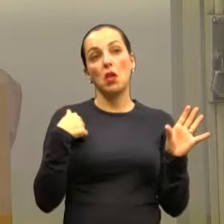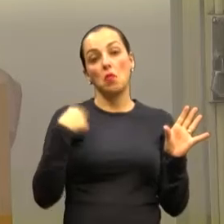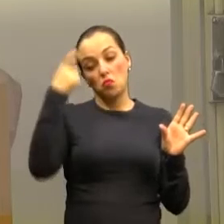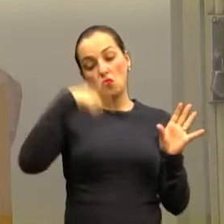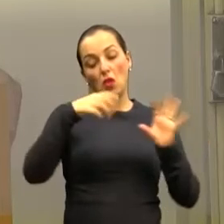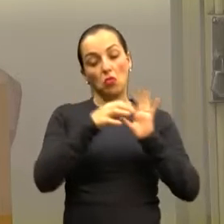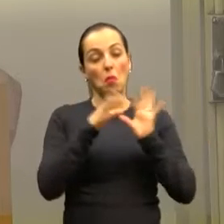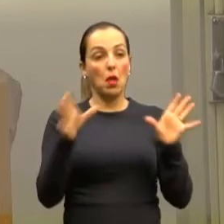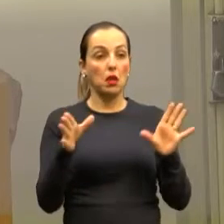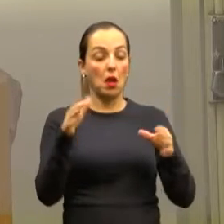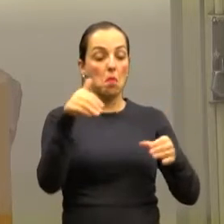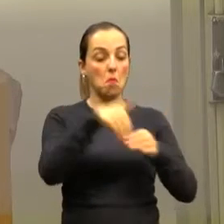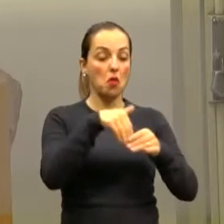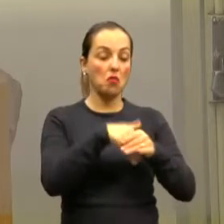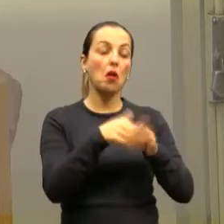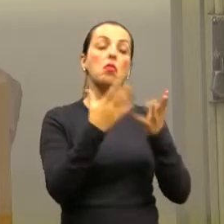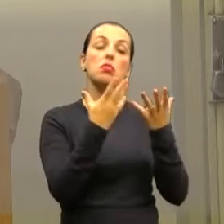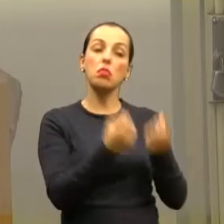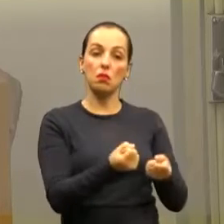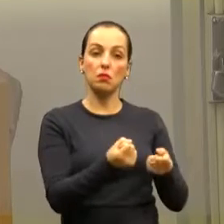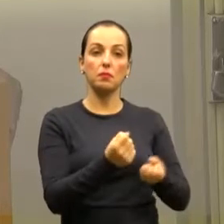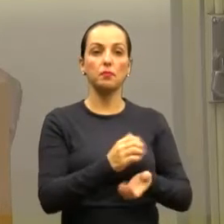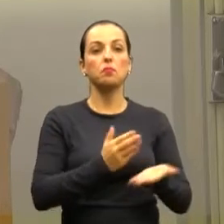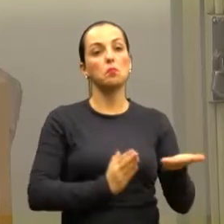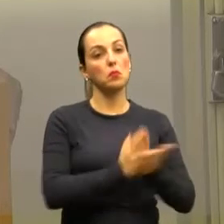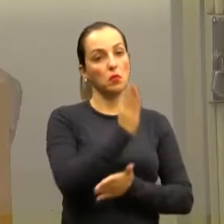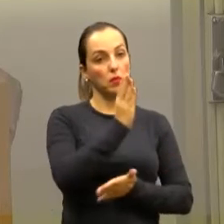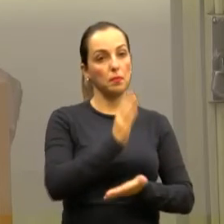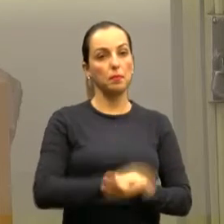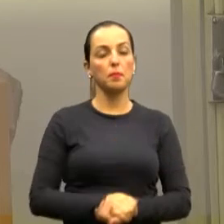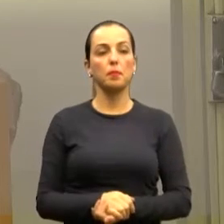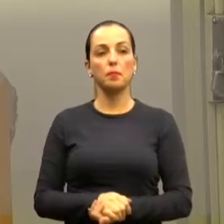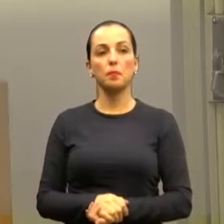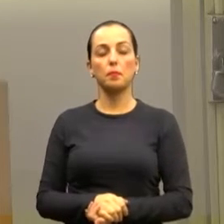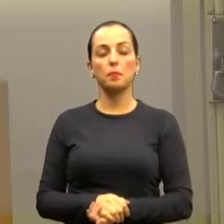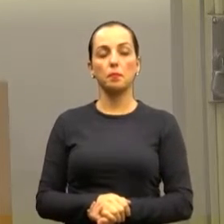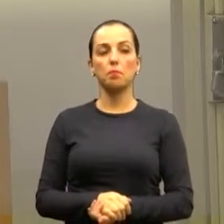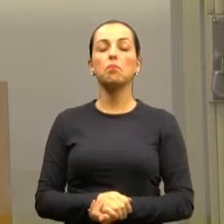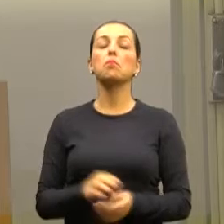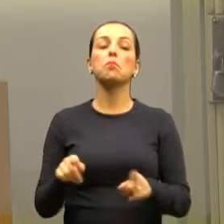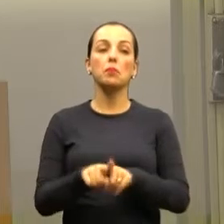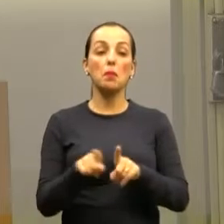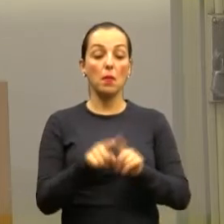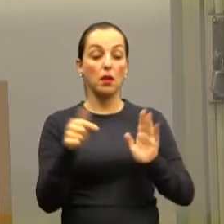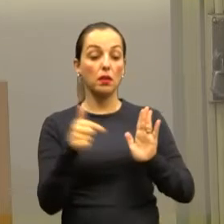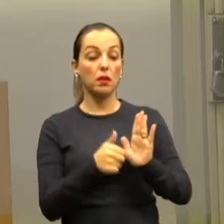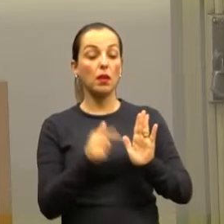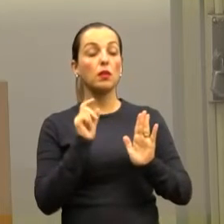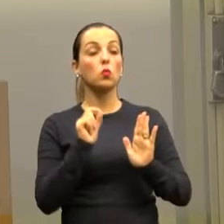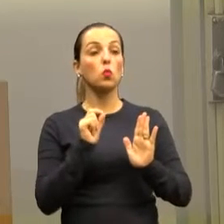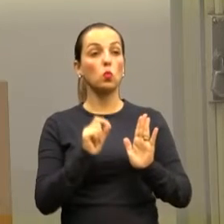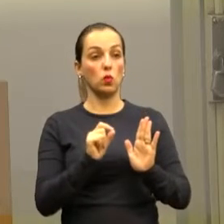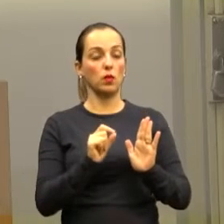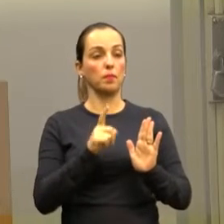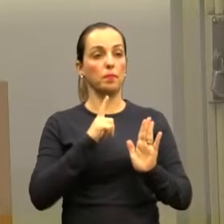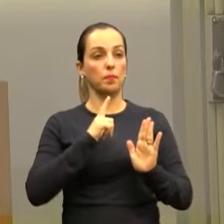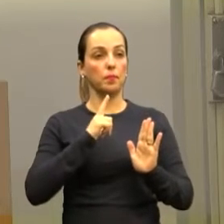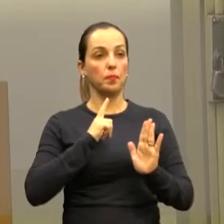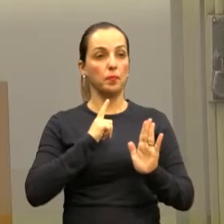Liberal vou votar a favor do projeto certo projeto também é com o tempo lá é